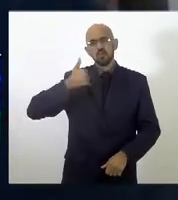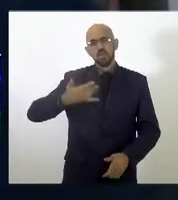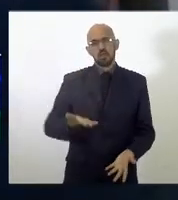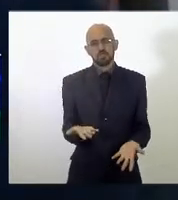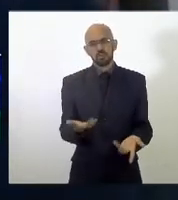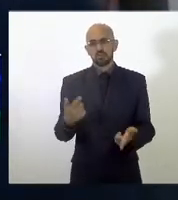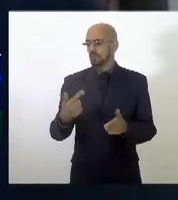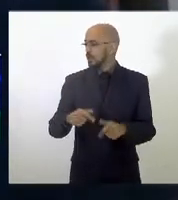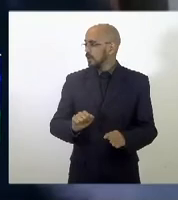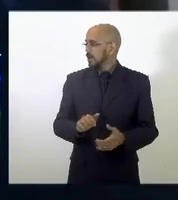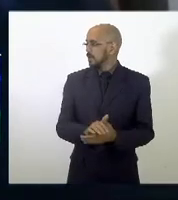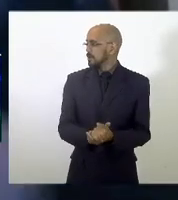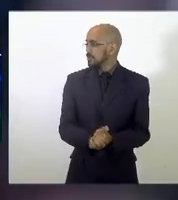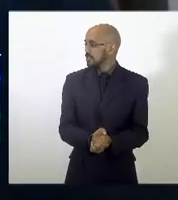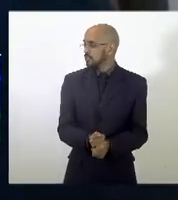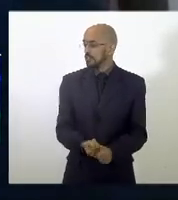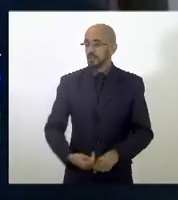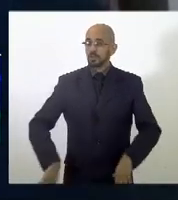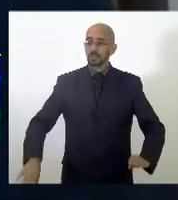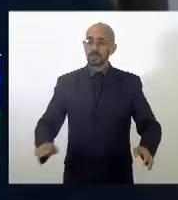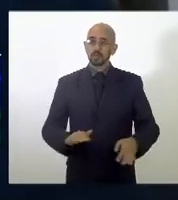desemprego da população e não